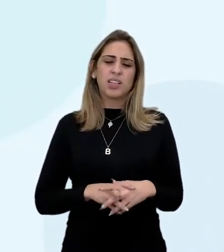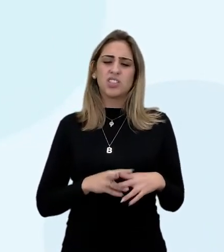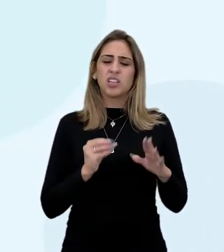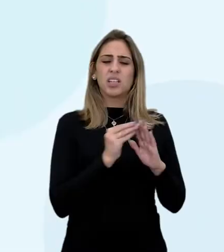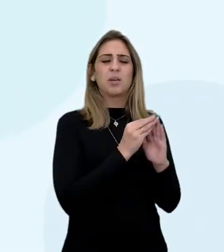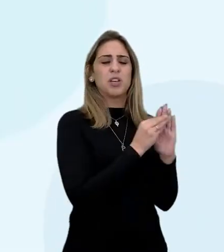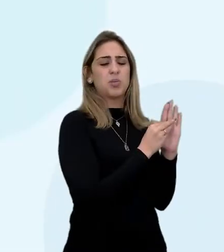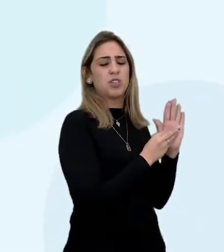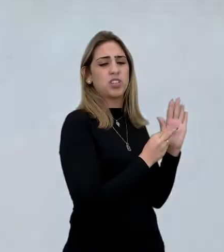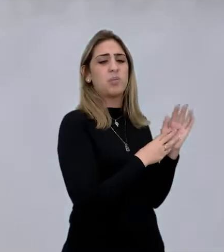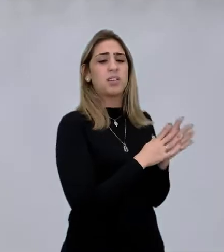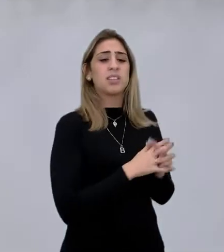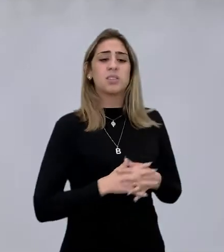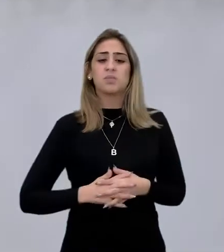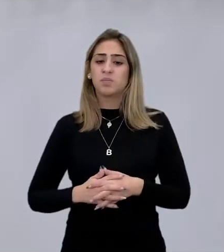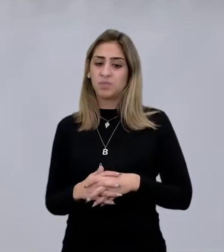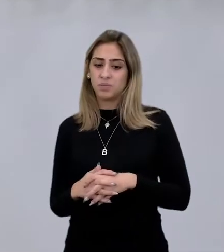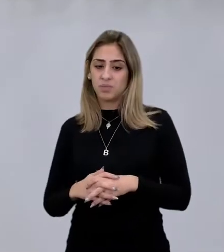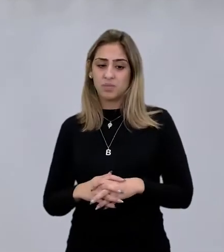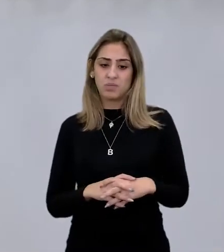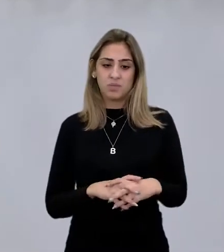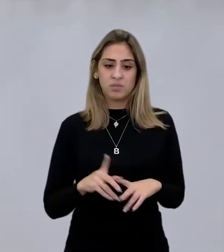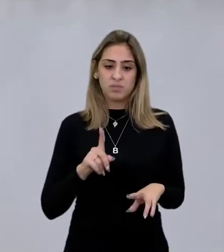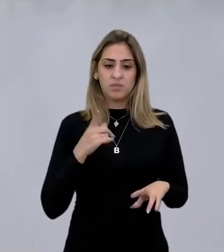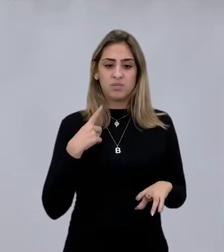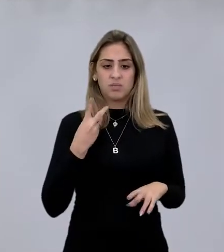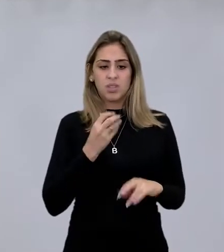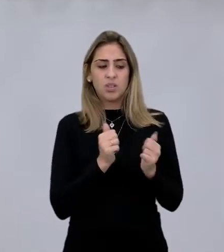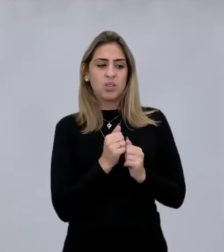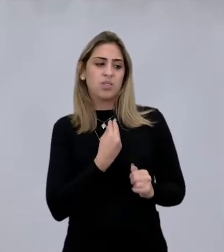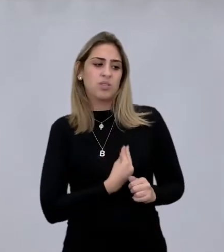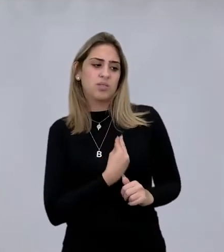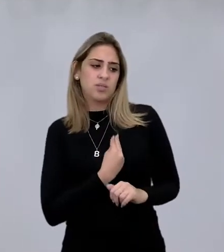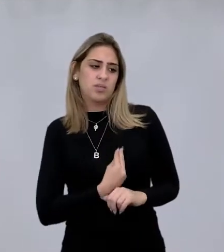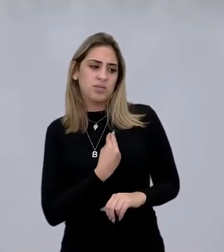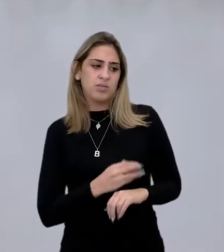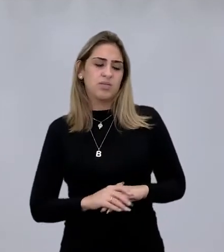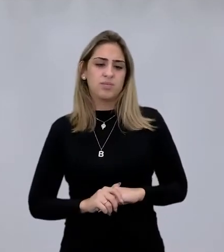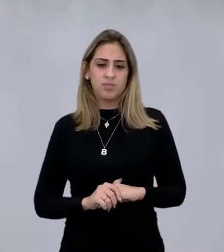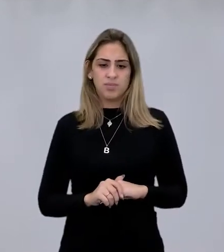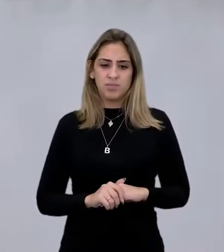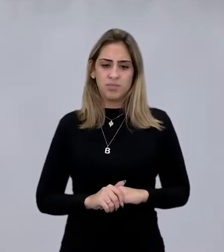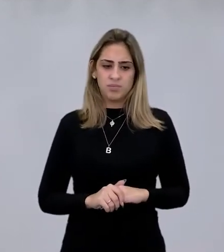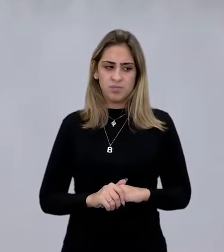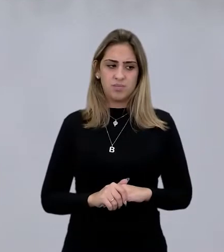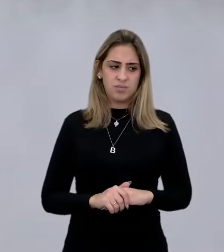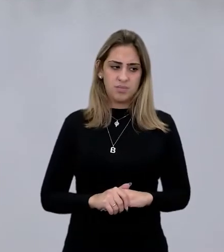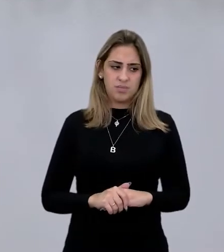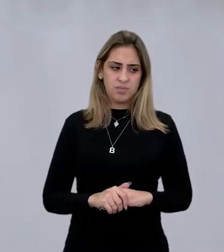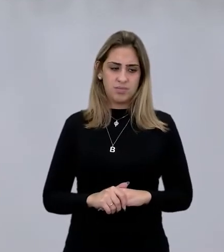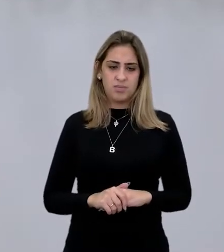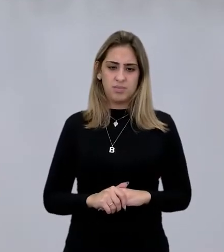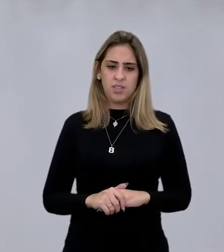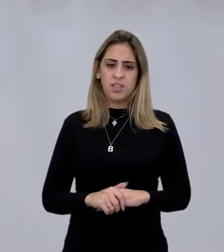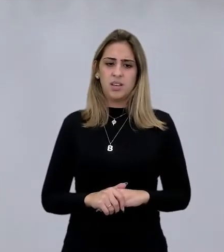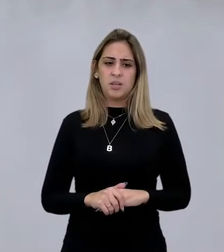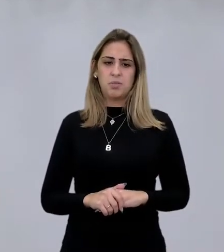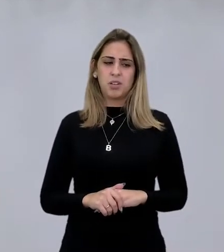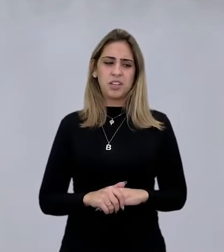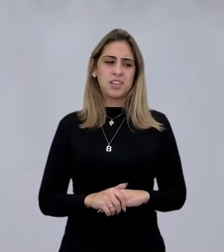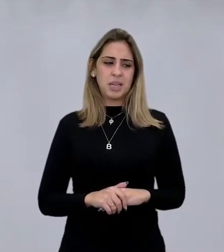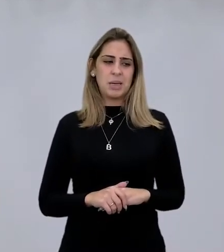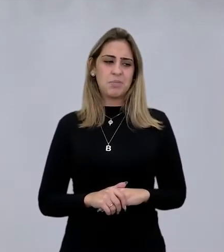para as pessoas e ela tem a ver com a convivência, tá? Tem a ver com a convivência. Ela não faz mais sentido